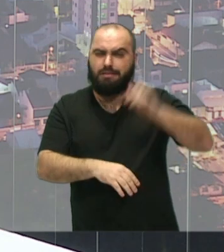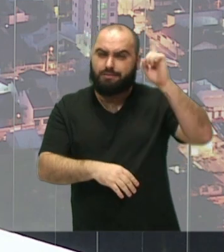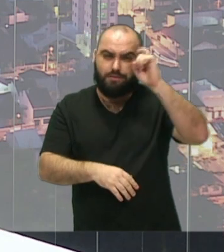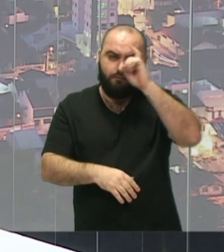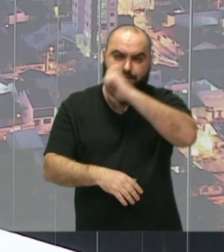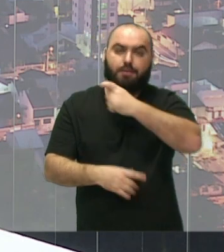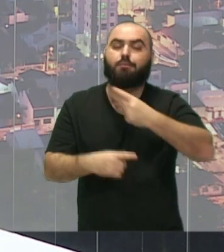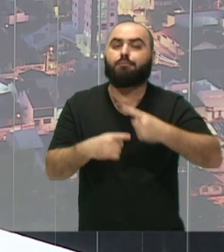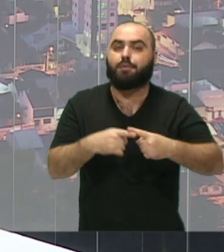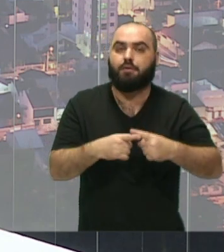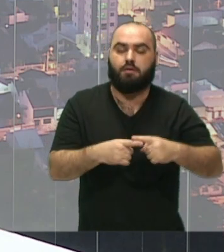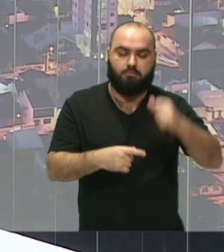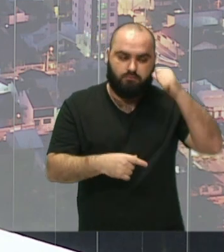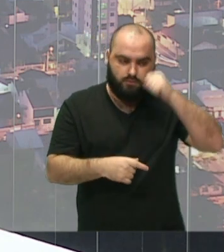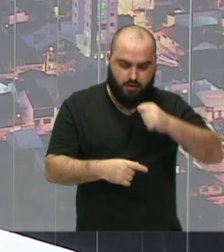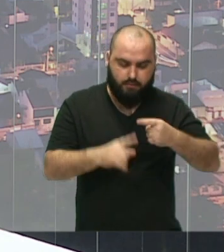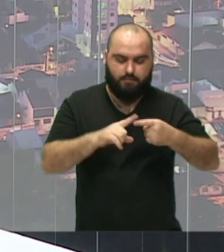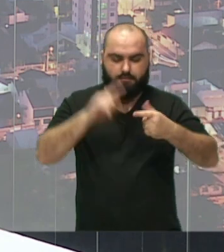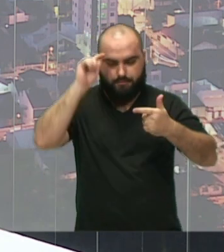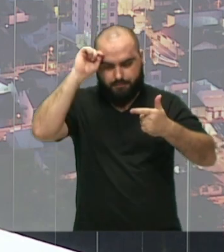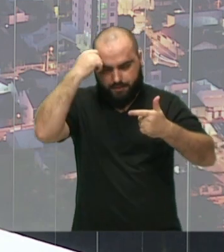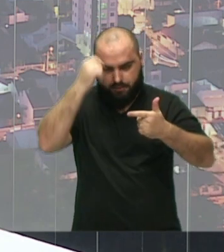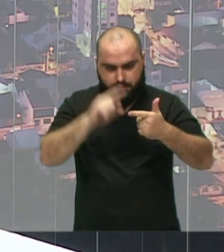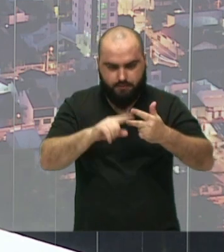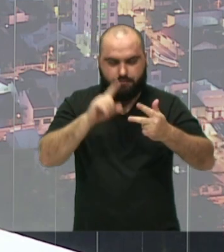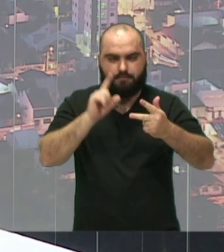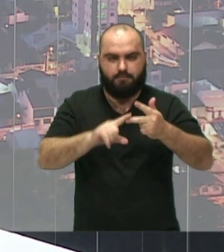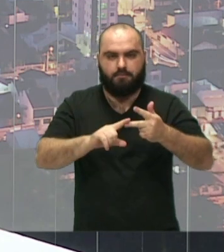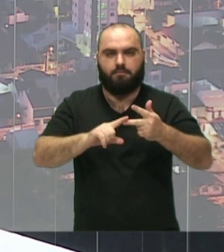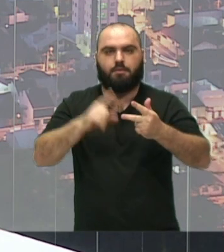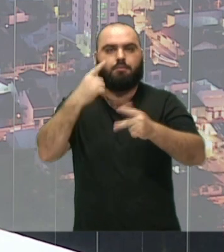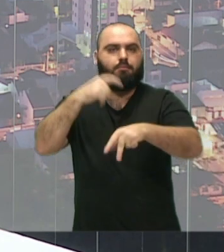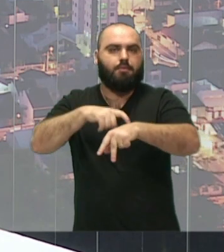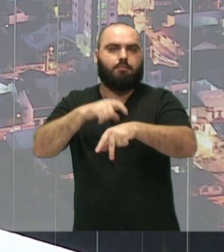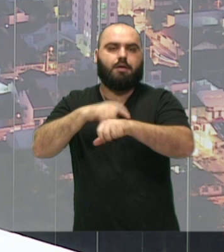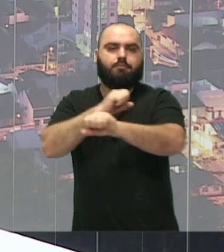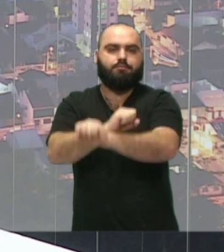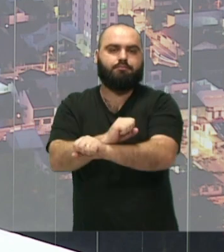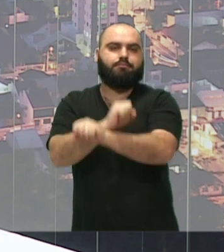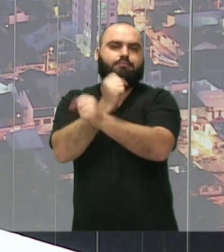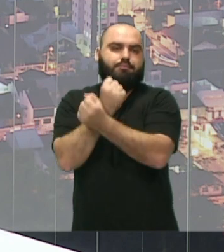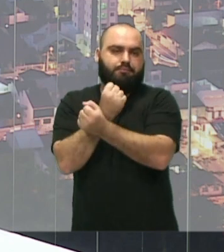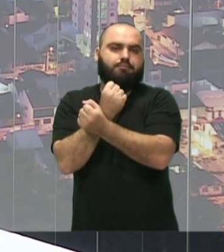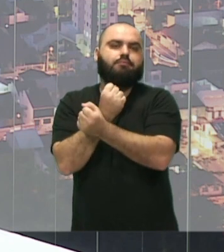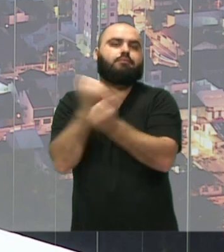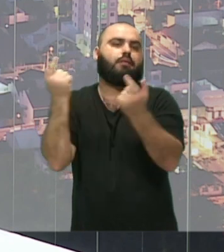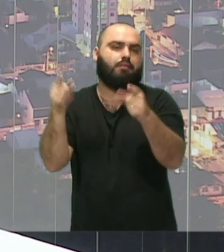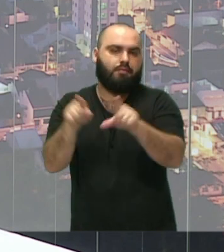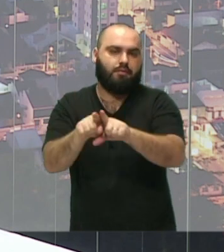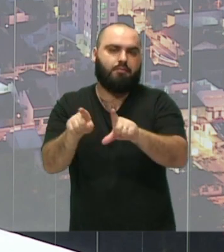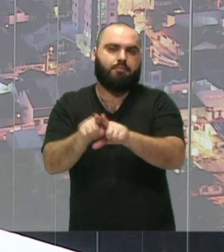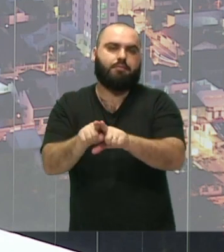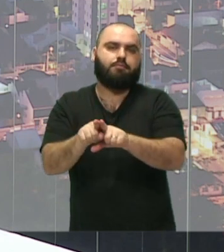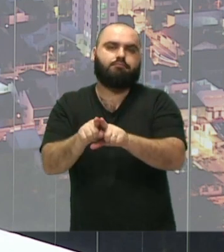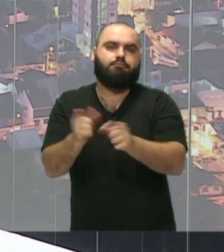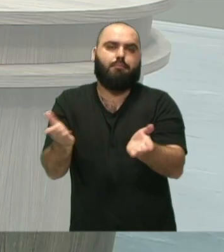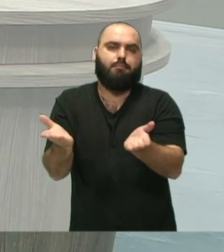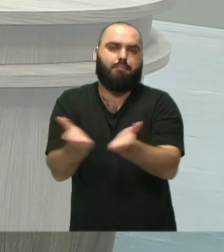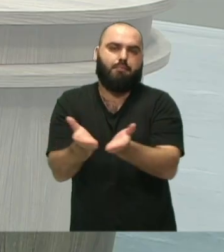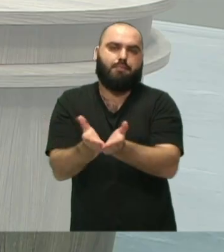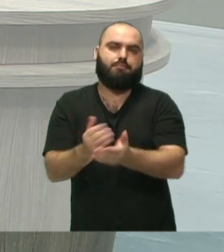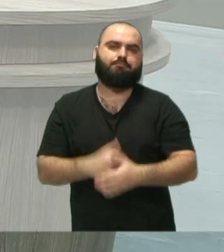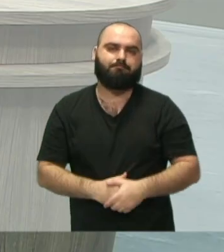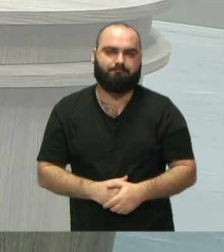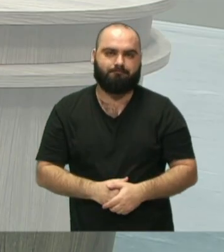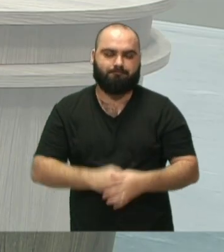ser mulher, por ser preta e pelo processo de escravização e suas consequências também mais empobrecidas. Quer dizer, aí